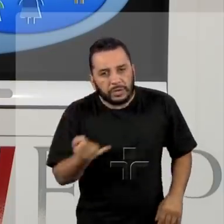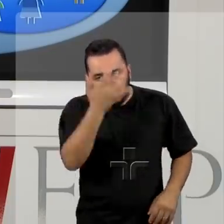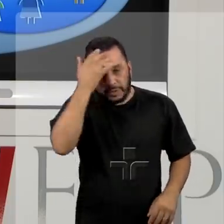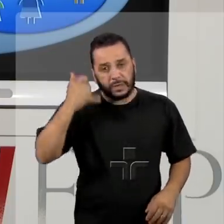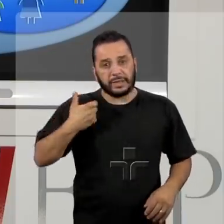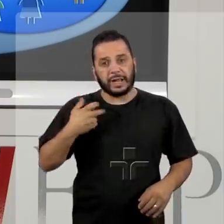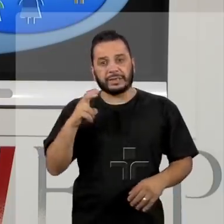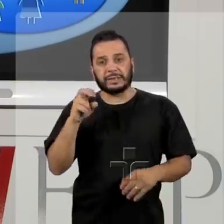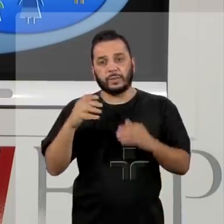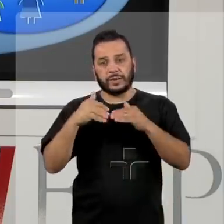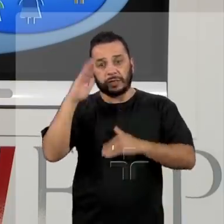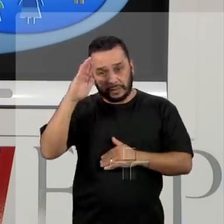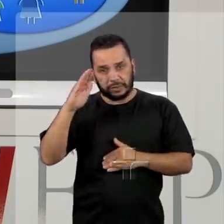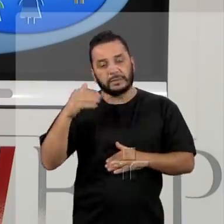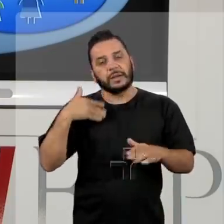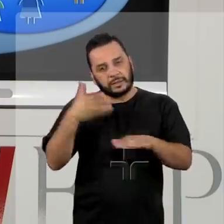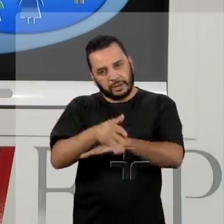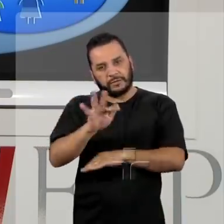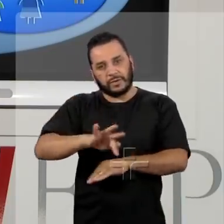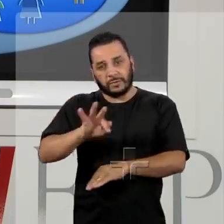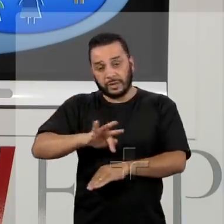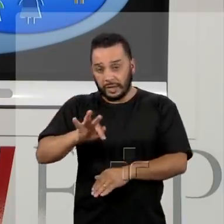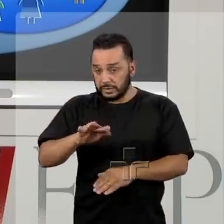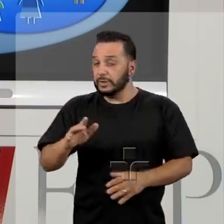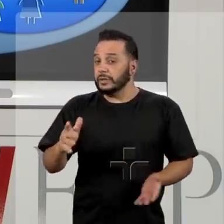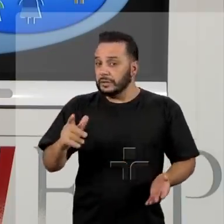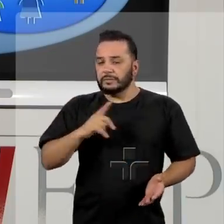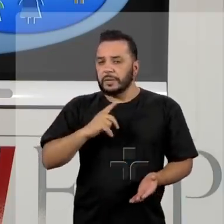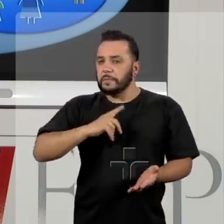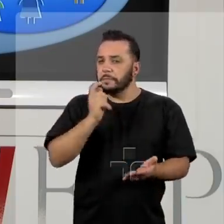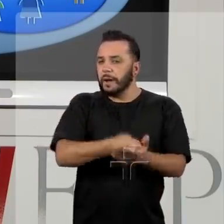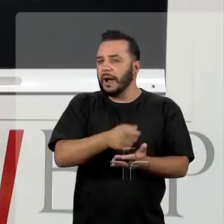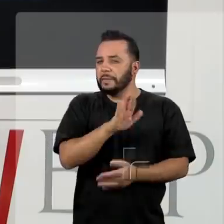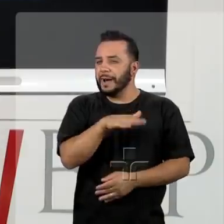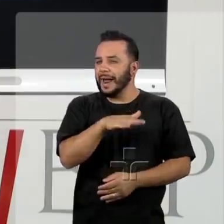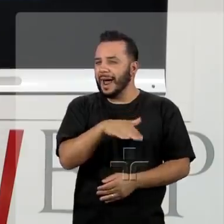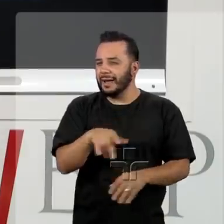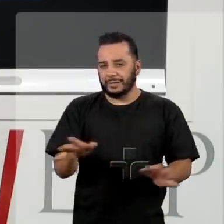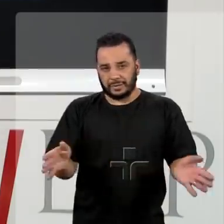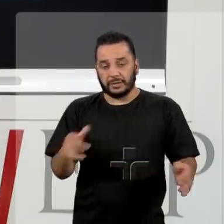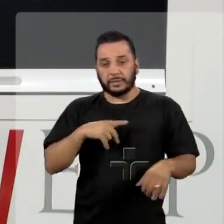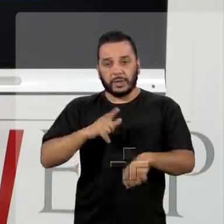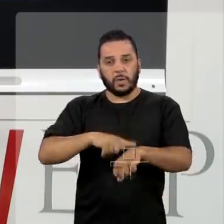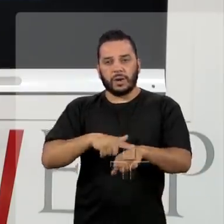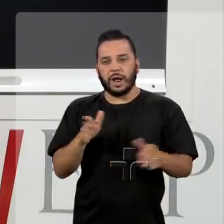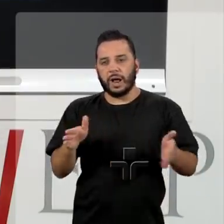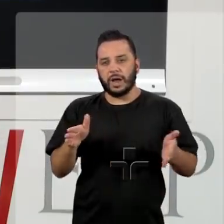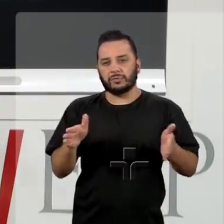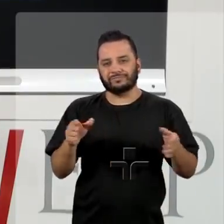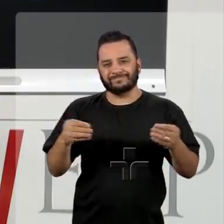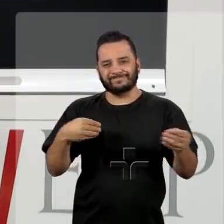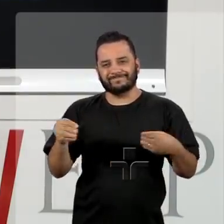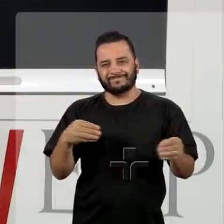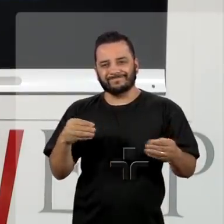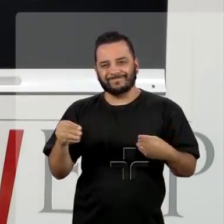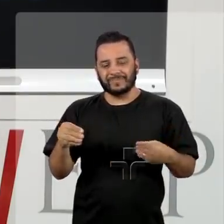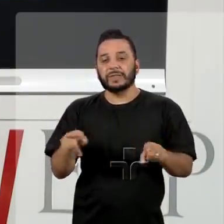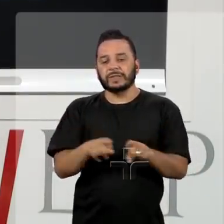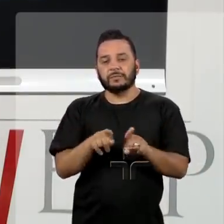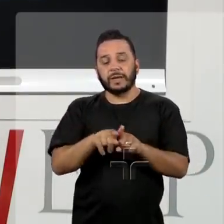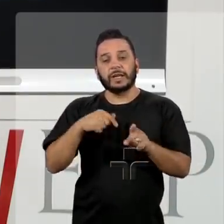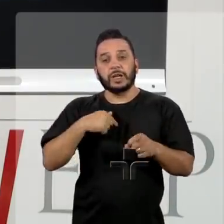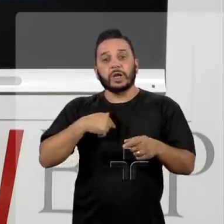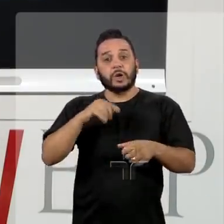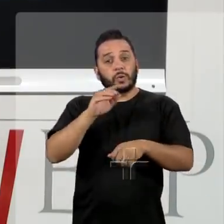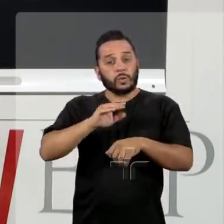dos 50 ingressarem no ensino superior. As mensalidades são mais baratas, os horários flexíveis e há opções de cursos